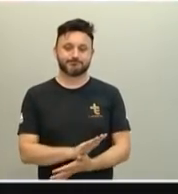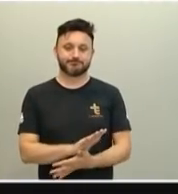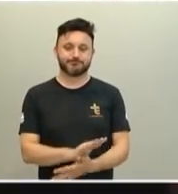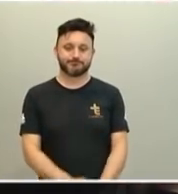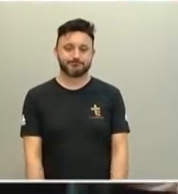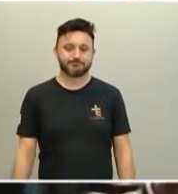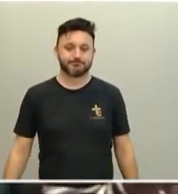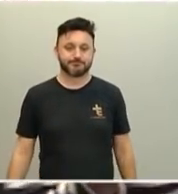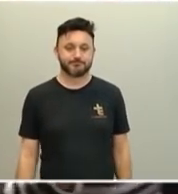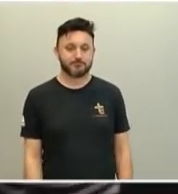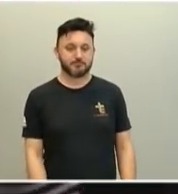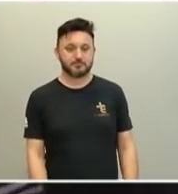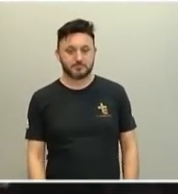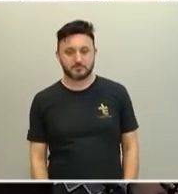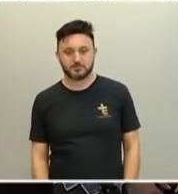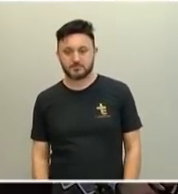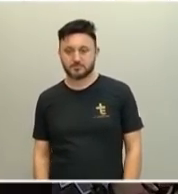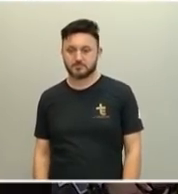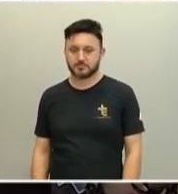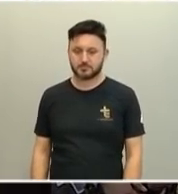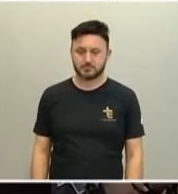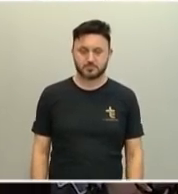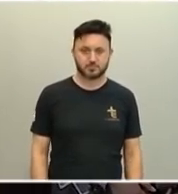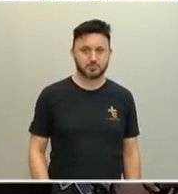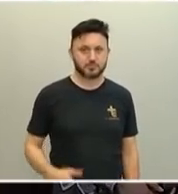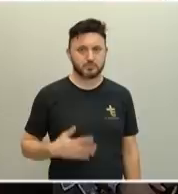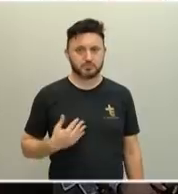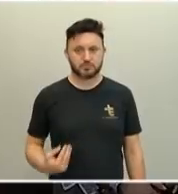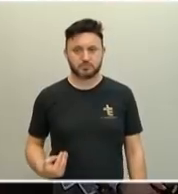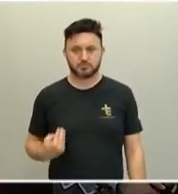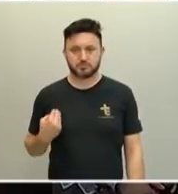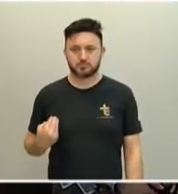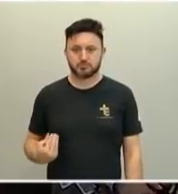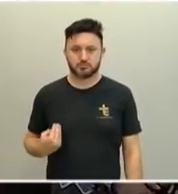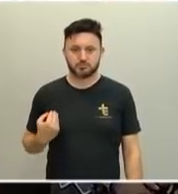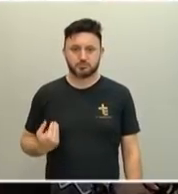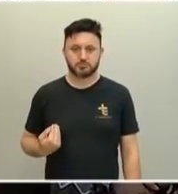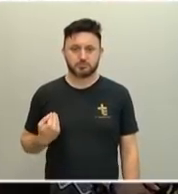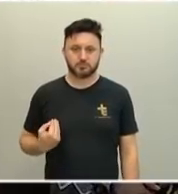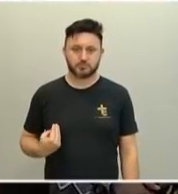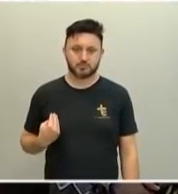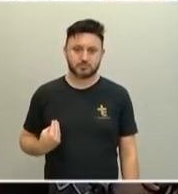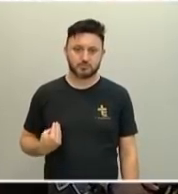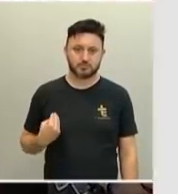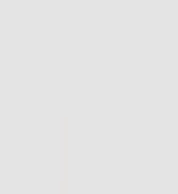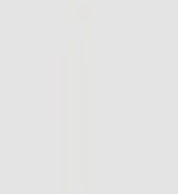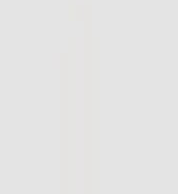O meu deserto.